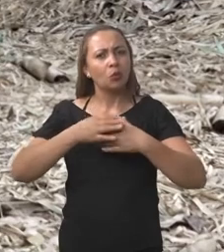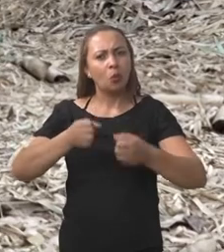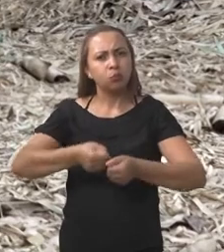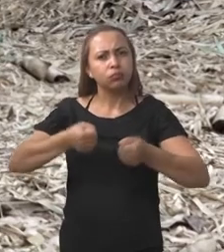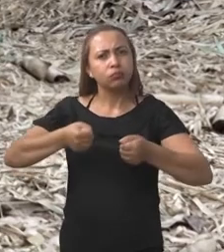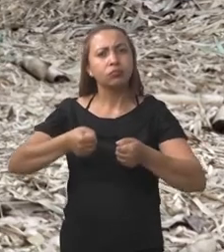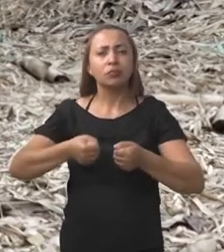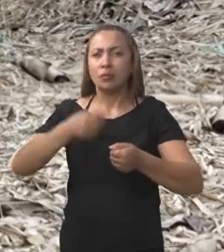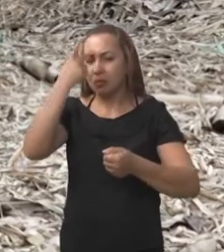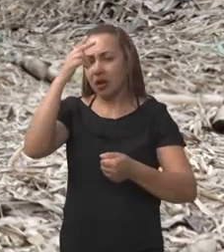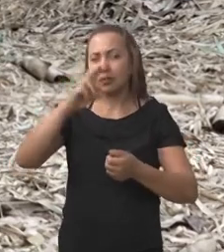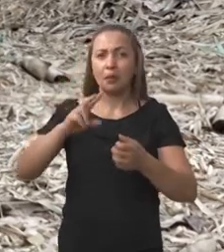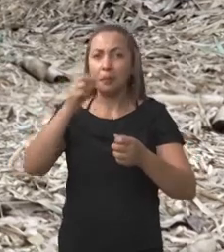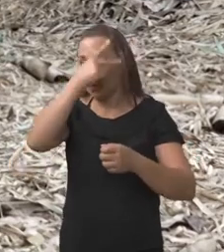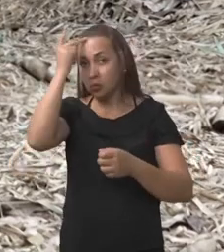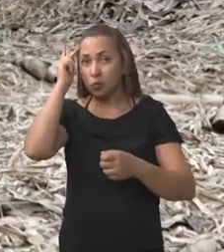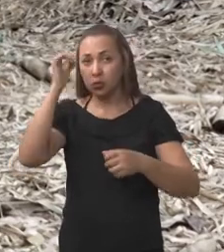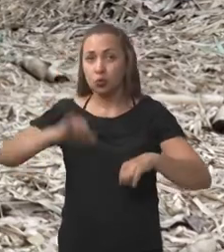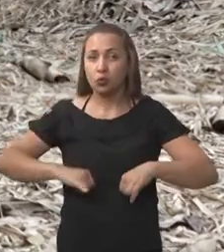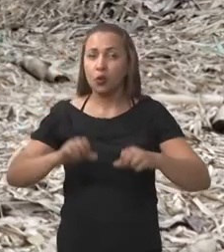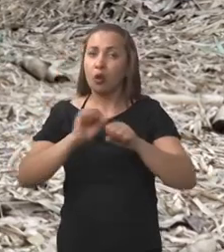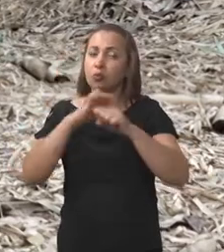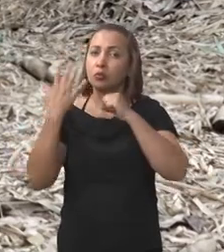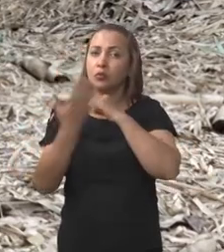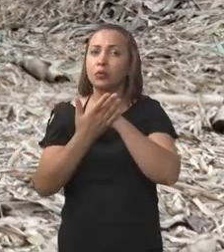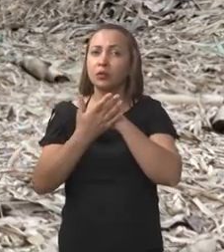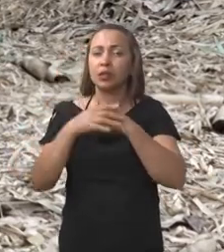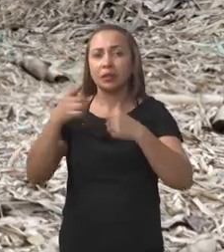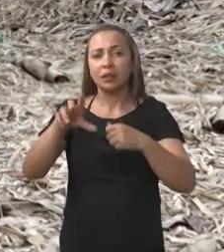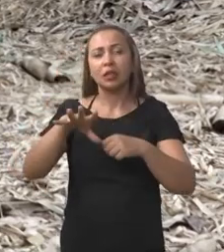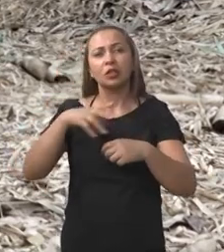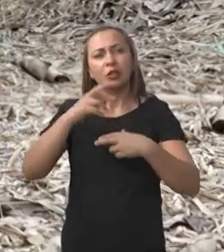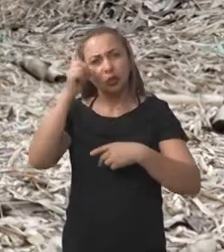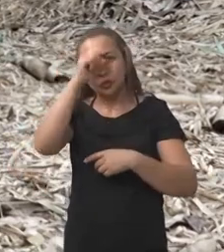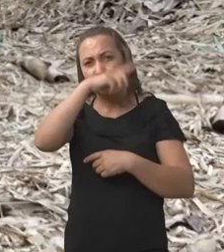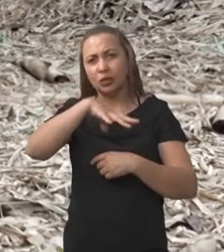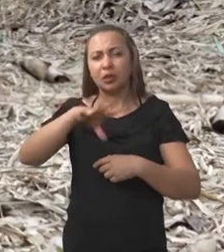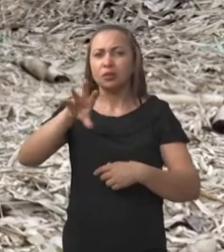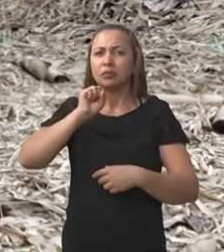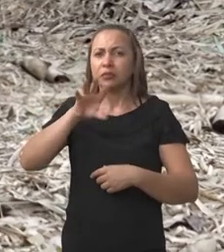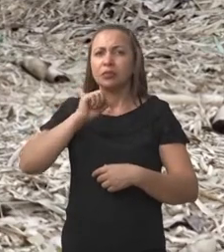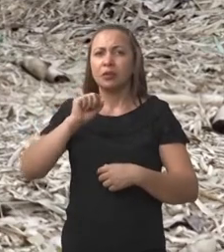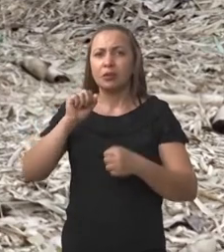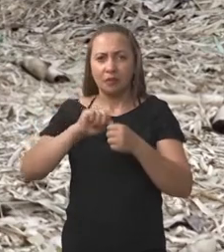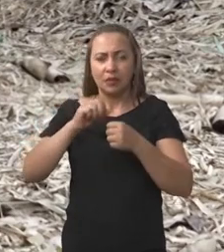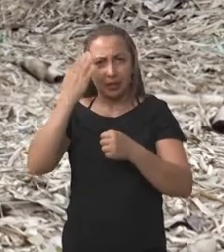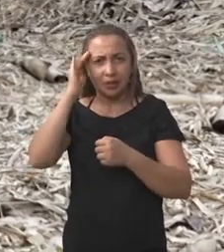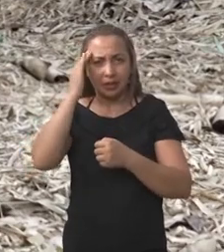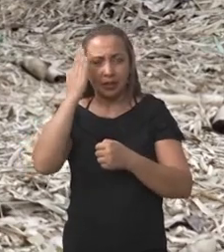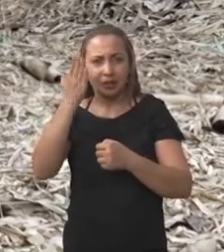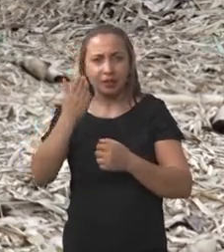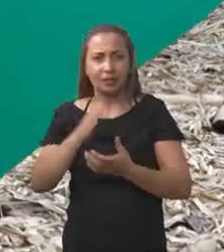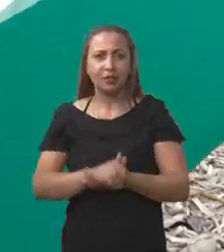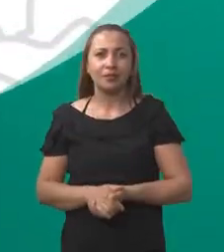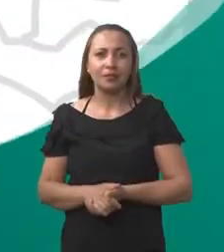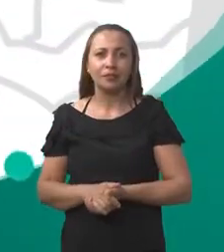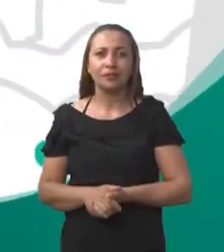pacientes vítimas de coronavírus que têm dificuldade de respiração. É o Fasten Vita. Vamos entender como funciona?